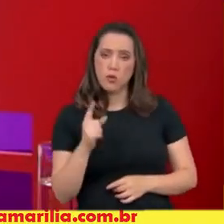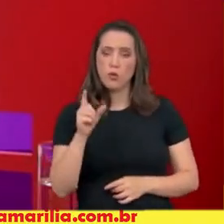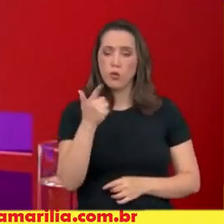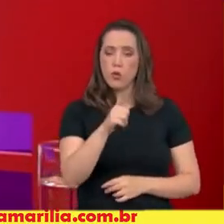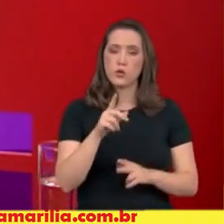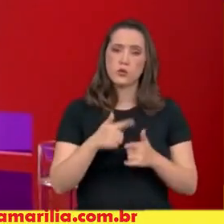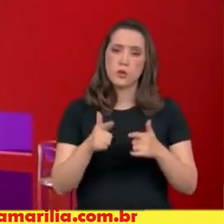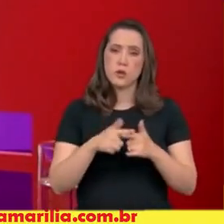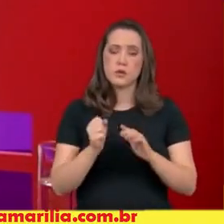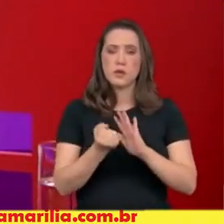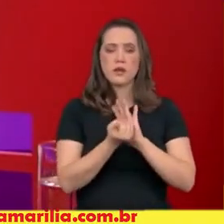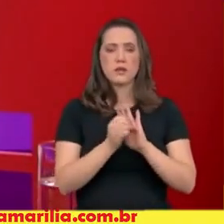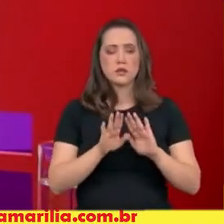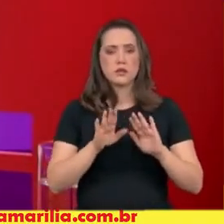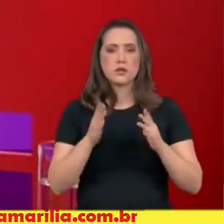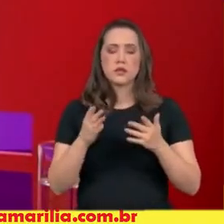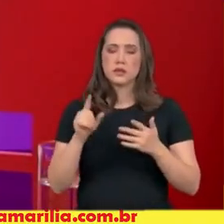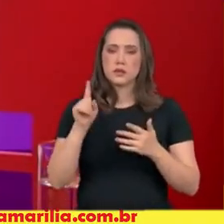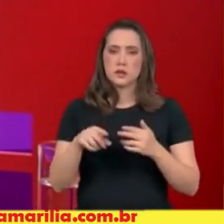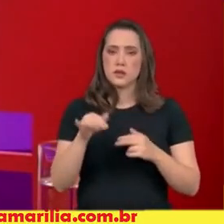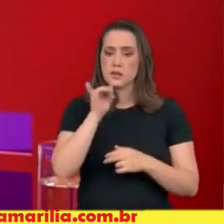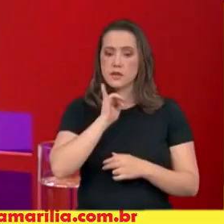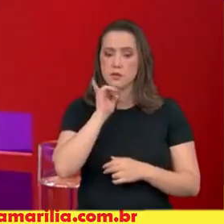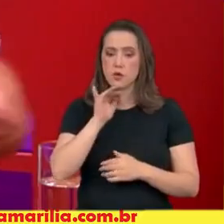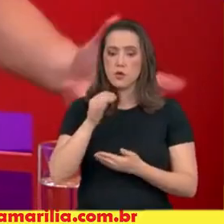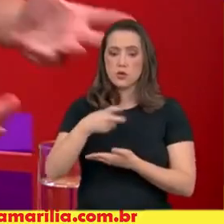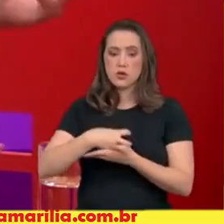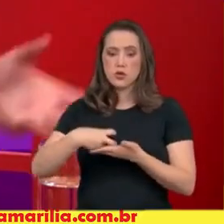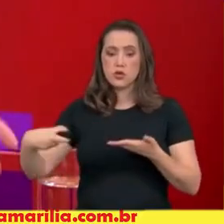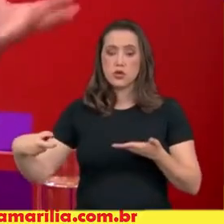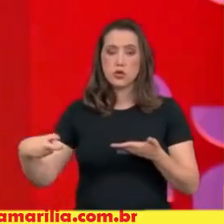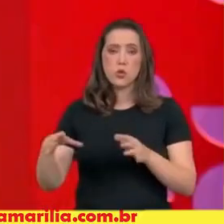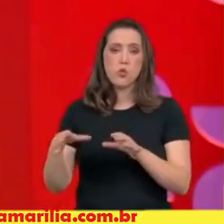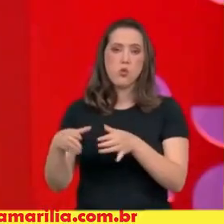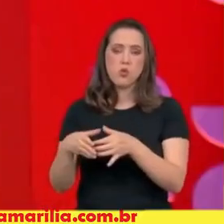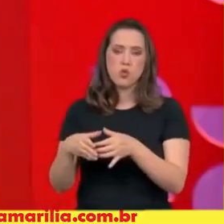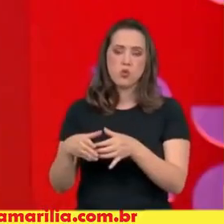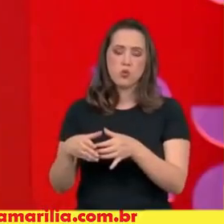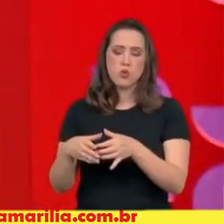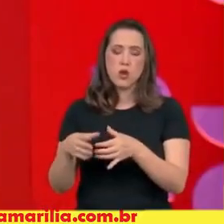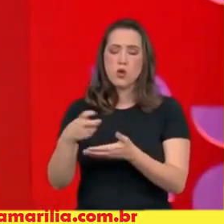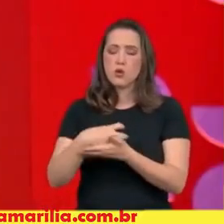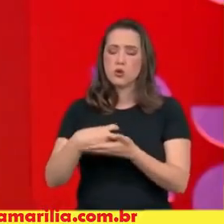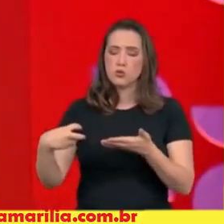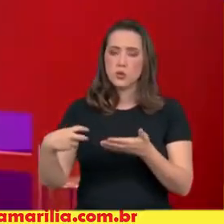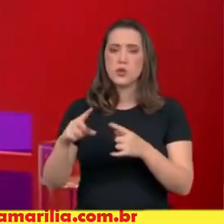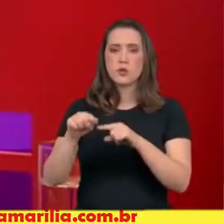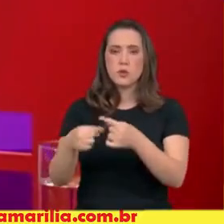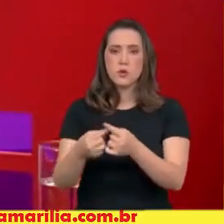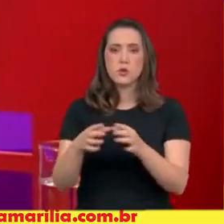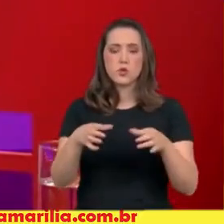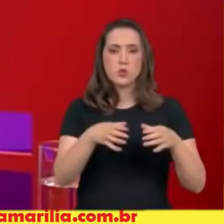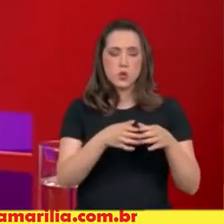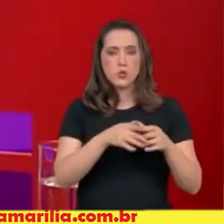marcantes, que são o foco do livro, quando derruba um governo, esse grupo de pessoas que vivem numa sociedade